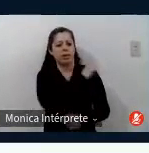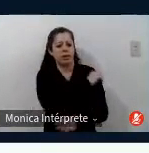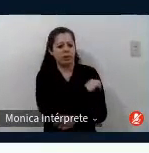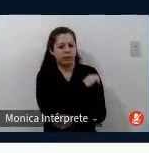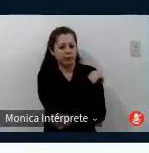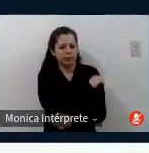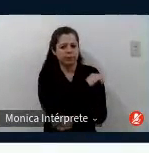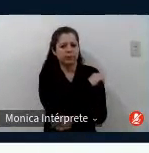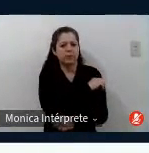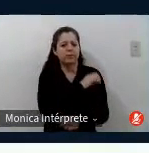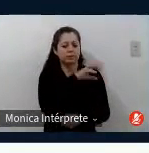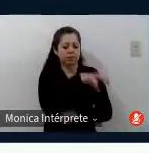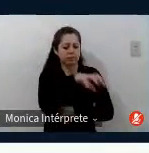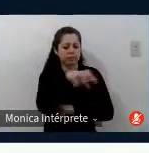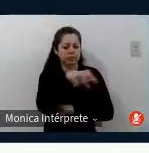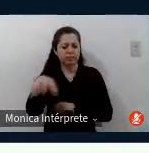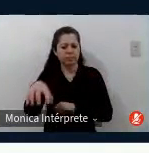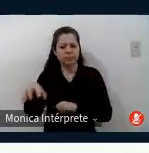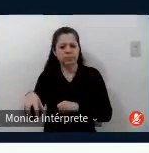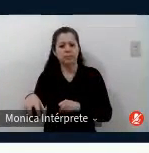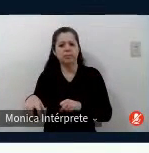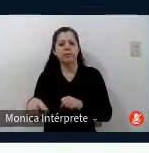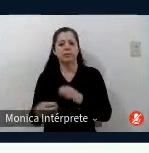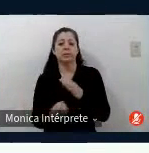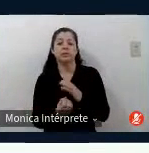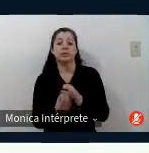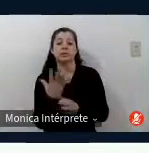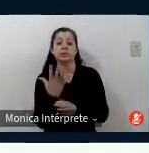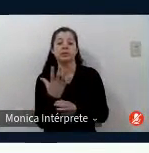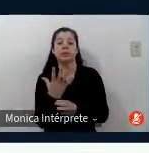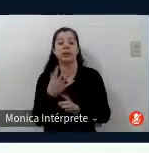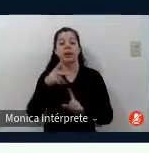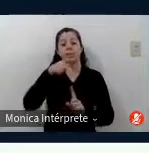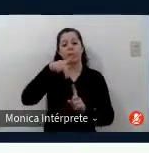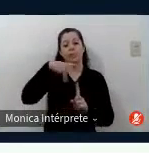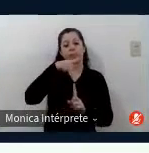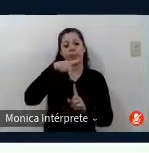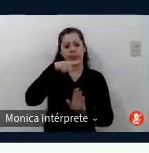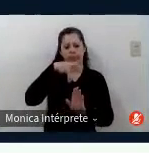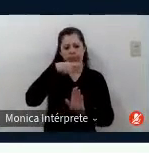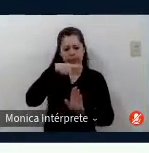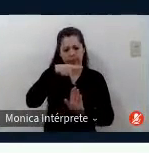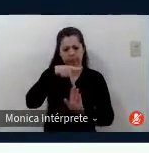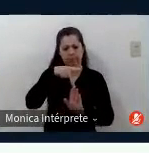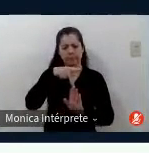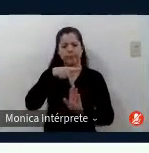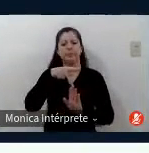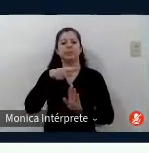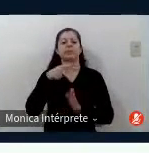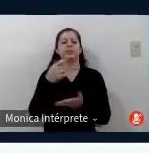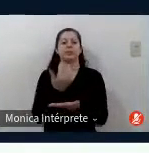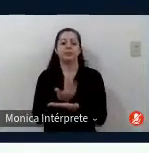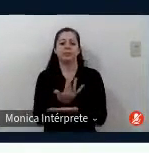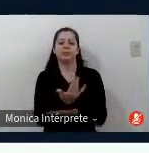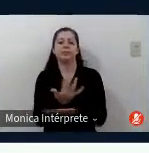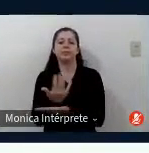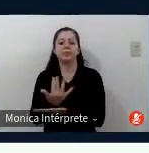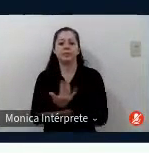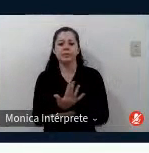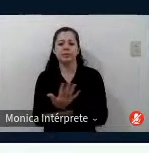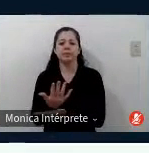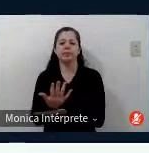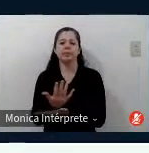plano institucional de agroecologia, né, que vai se chamar PLIAS, né, Agroecologia, Segurança Alimentar e Educação